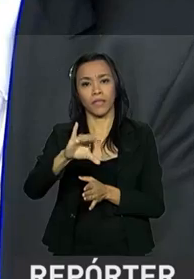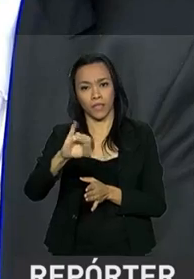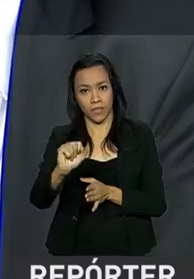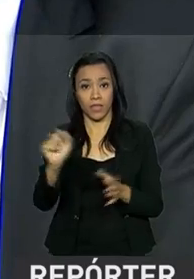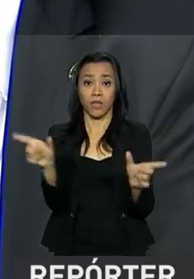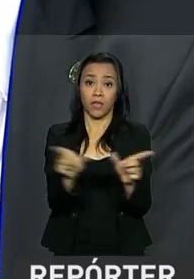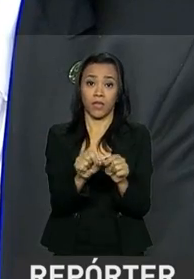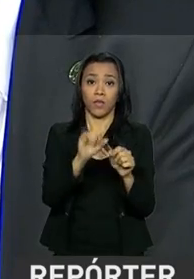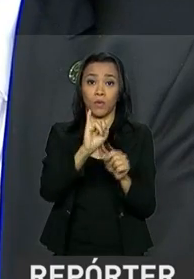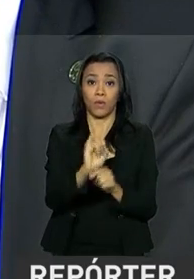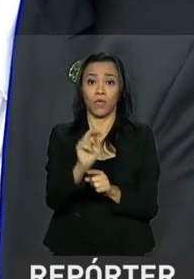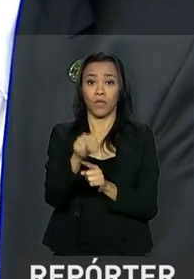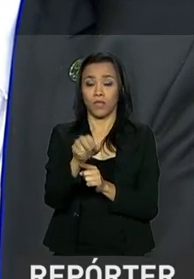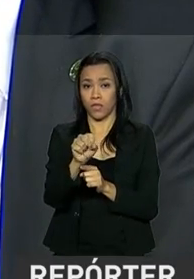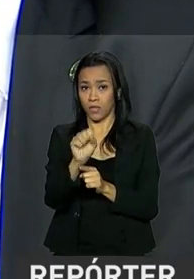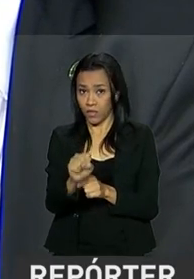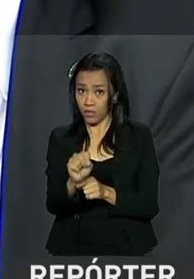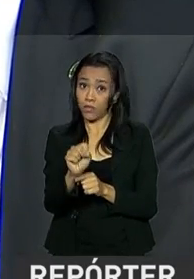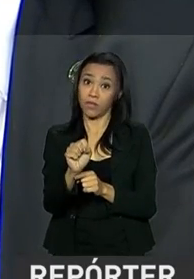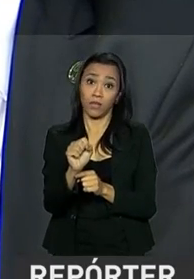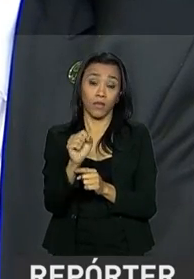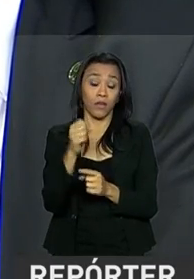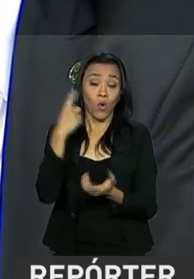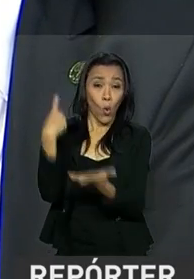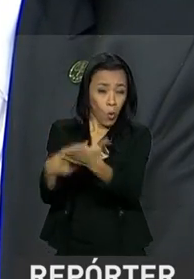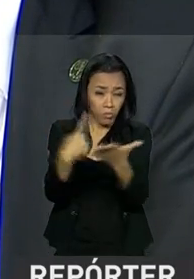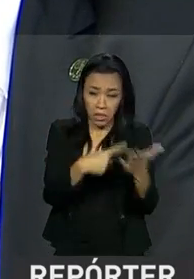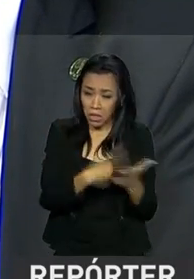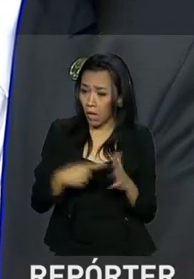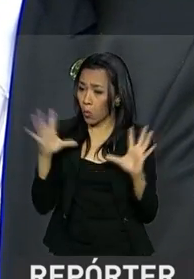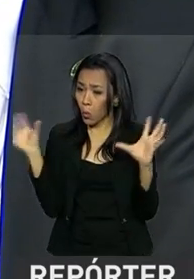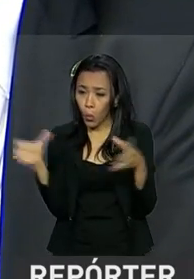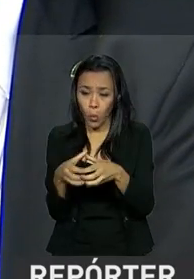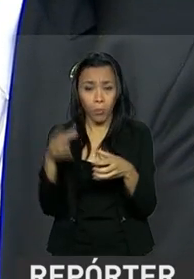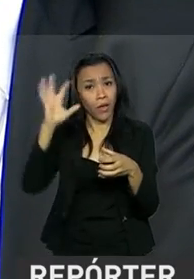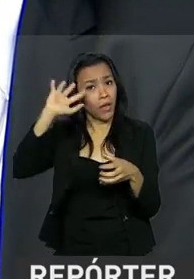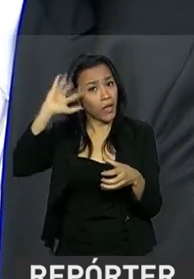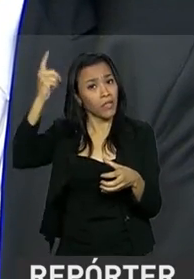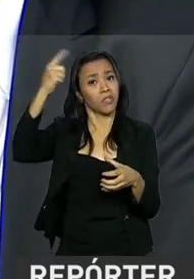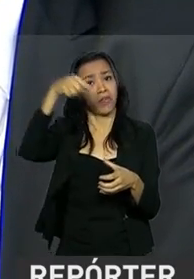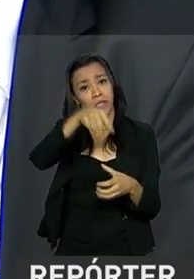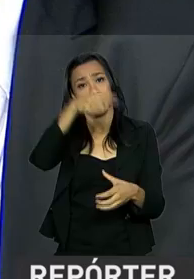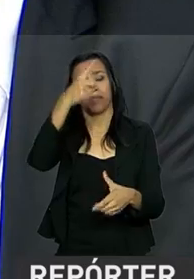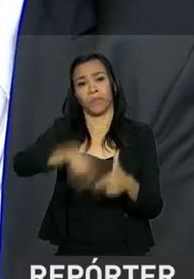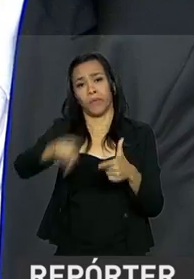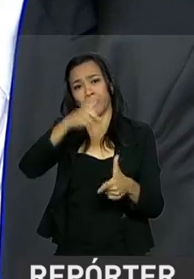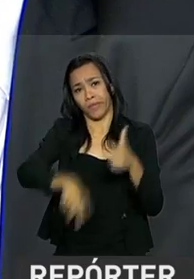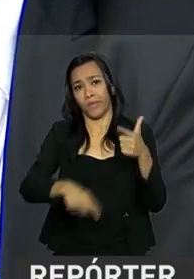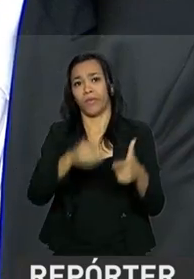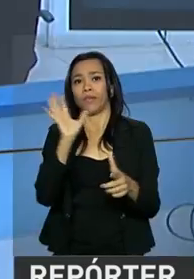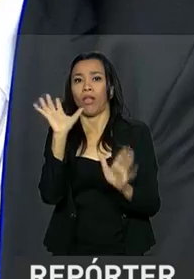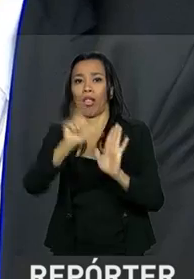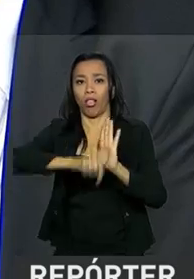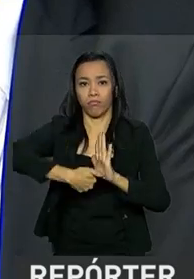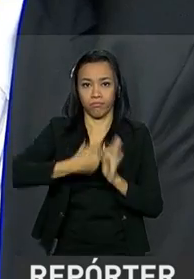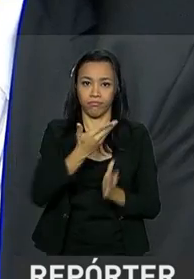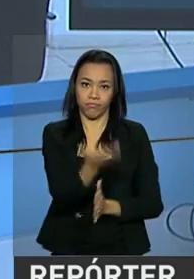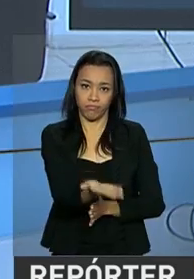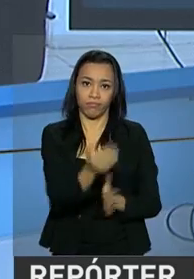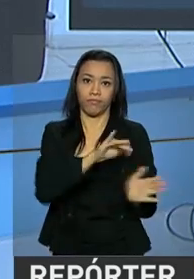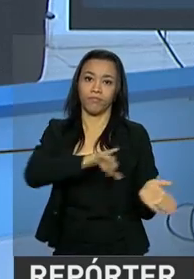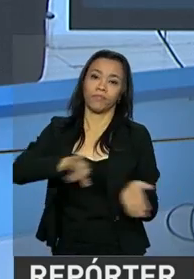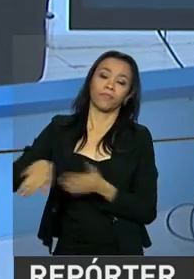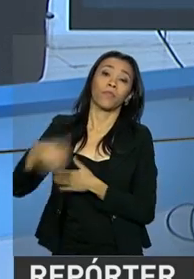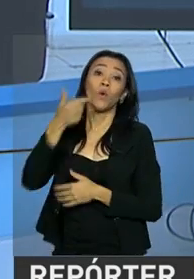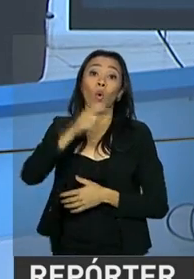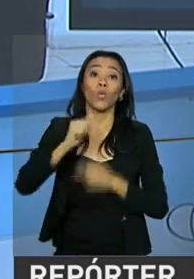ou eh no formato de mutirões para resolver essa questão da da das perícias outra